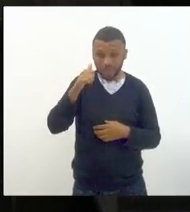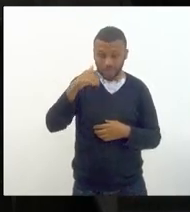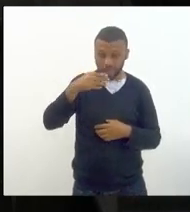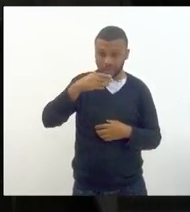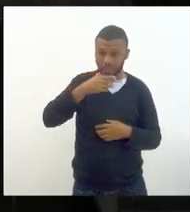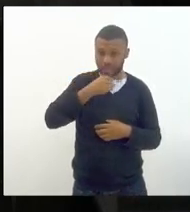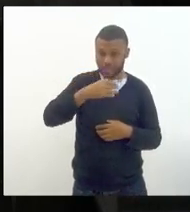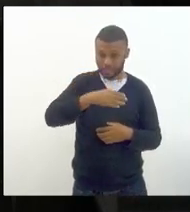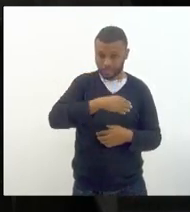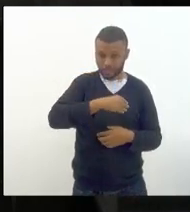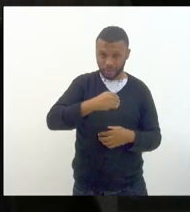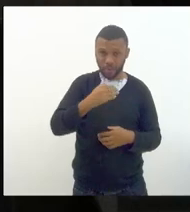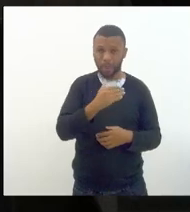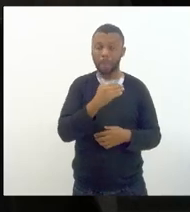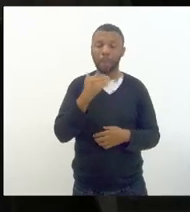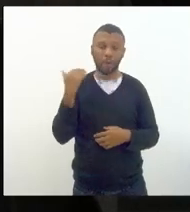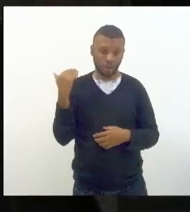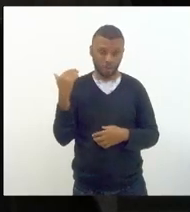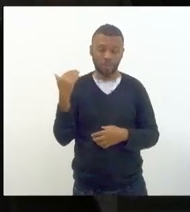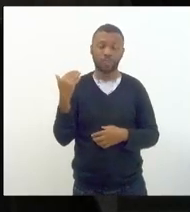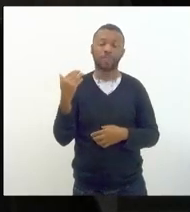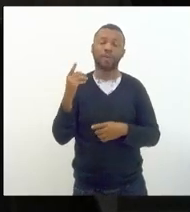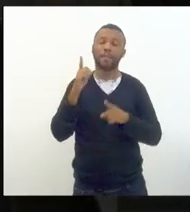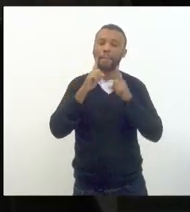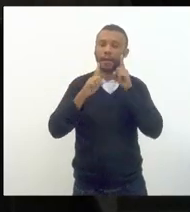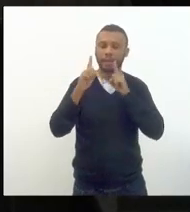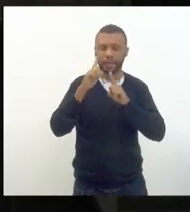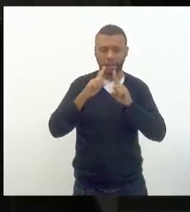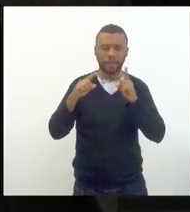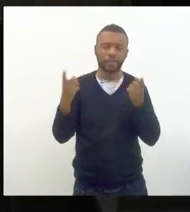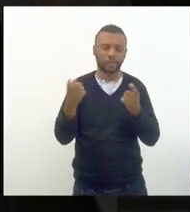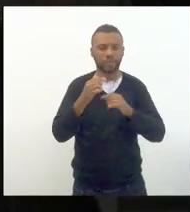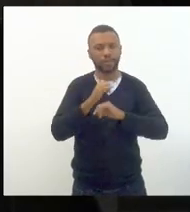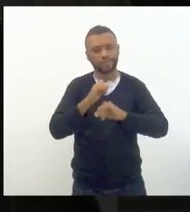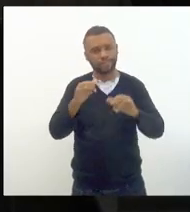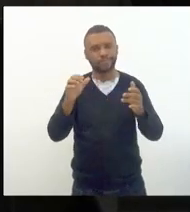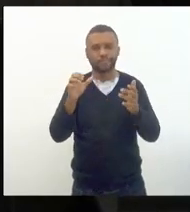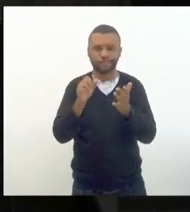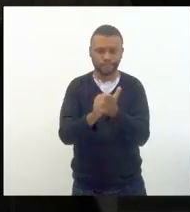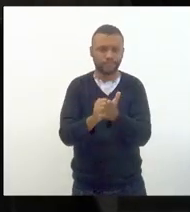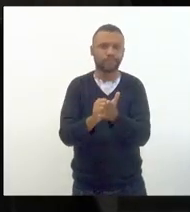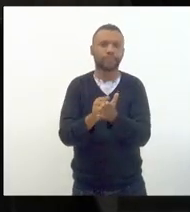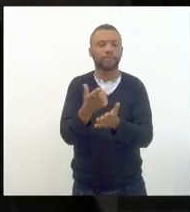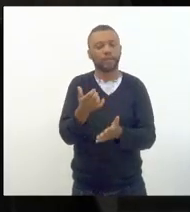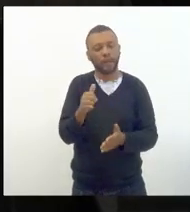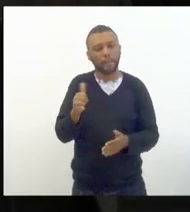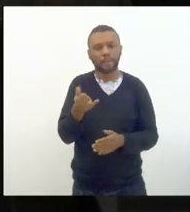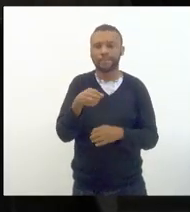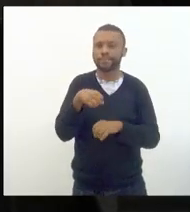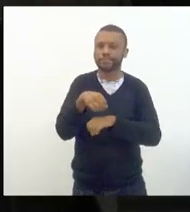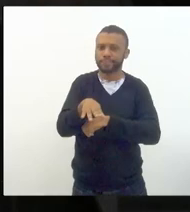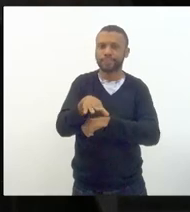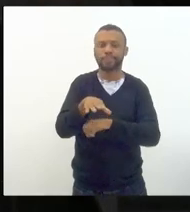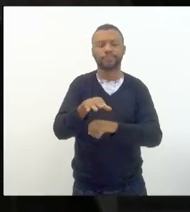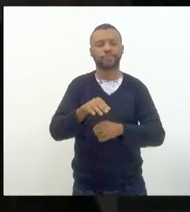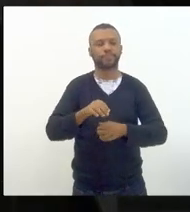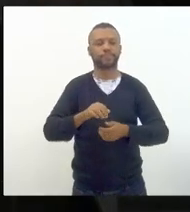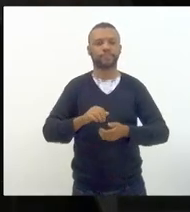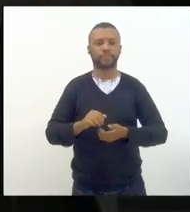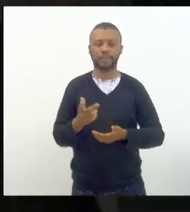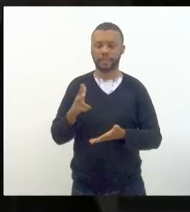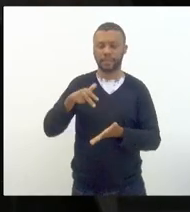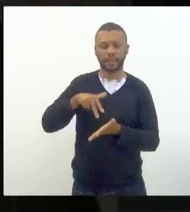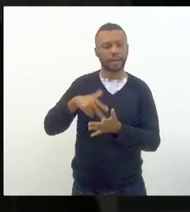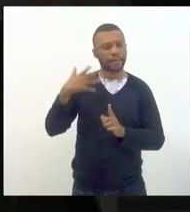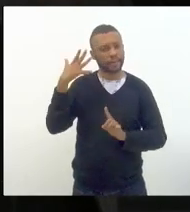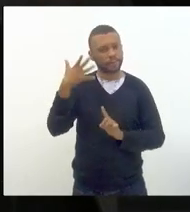um acidente em Maricá e Itaipuaçu Então faça aqui esse registro que não queria deixar de enfim e na aqui